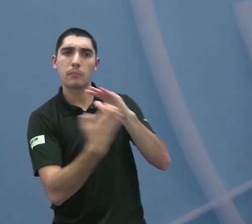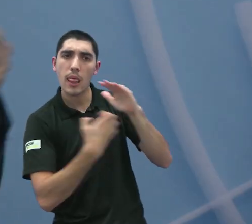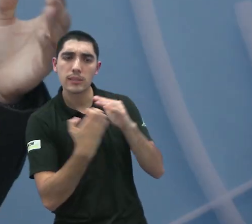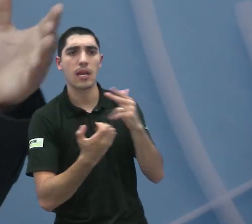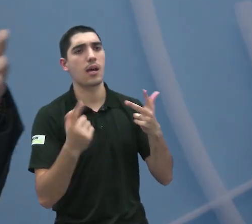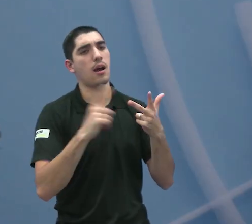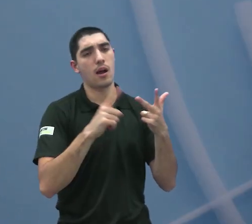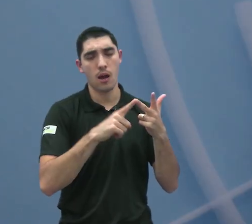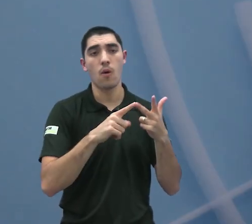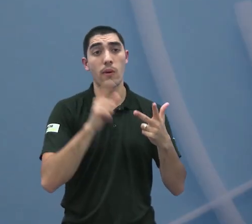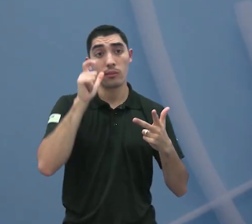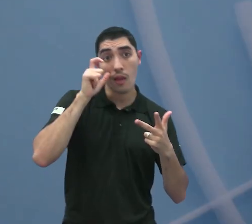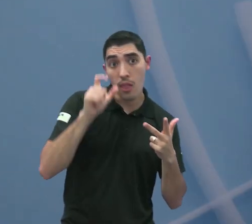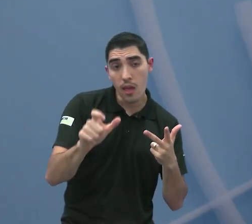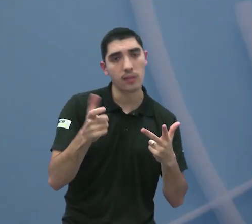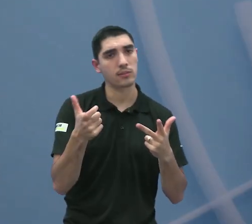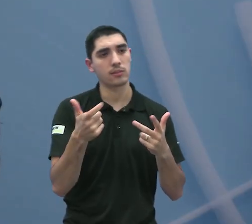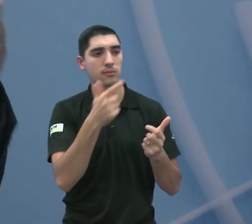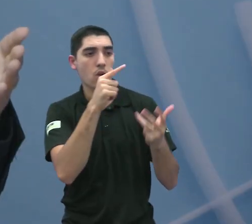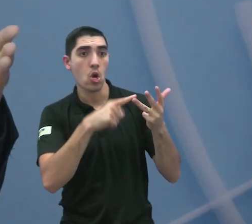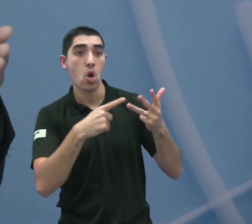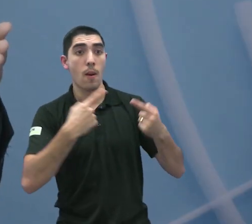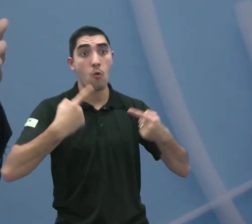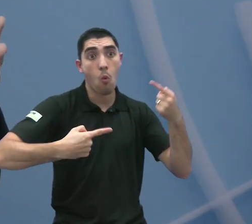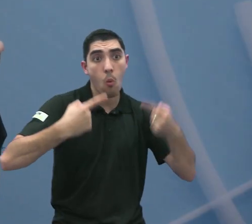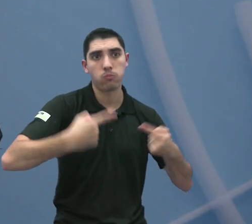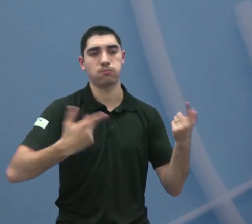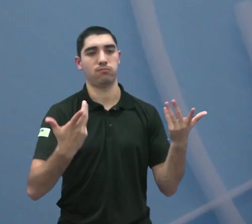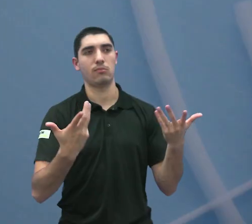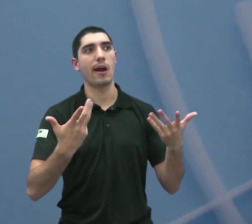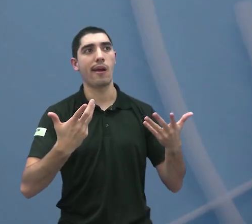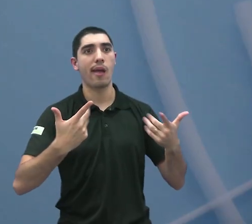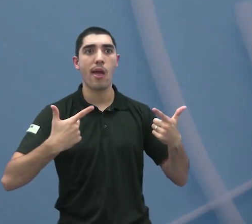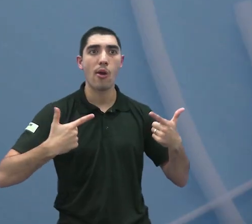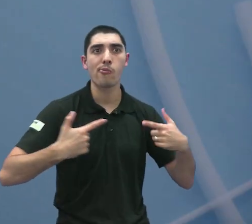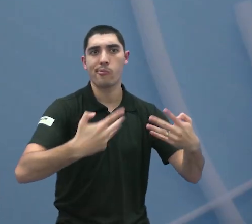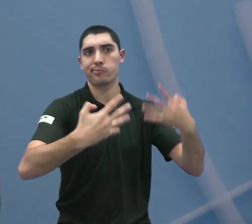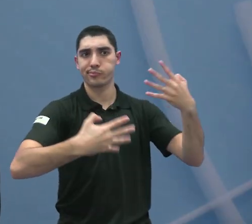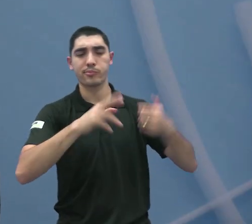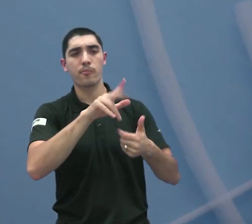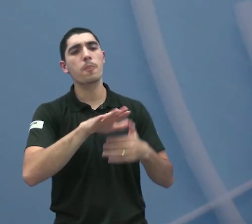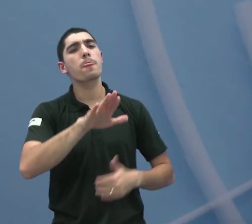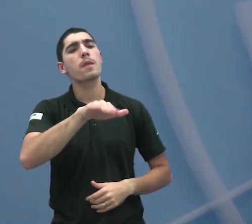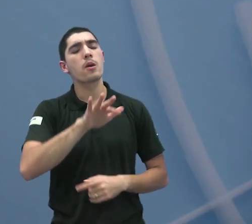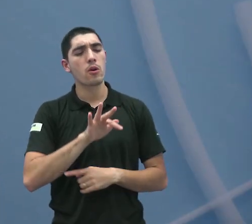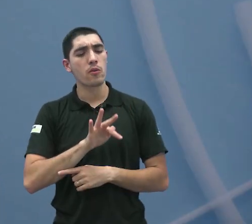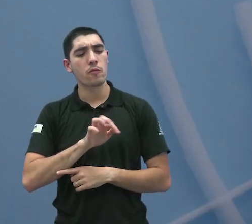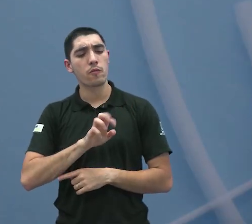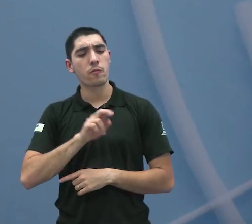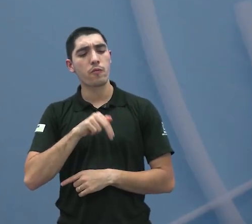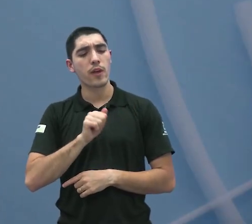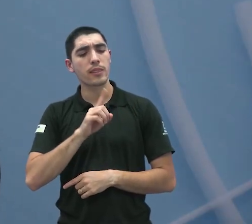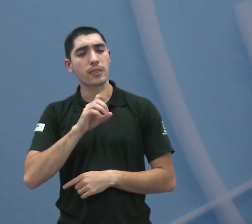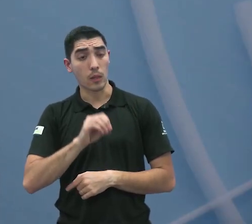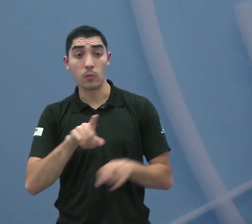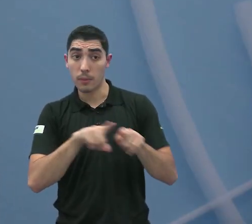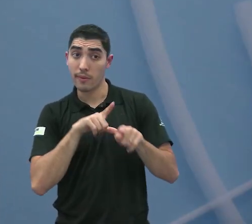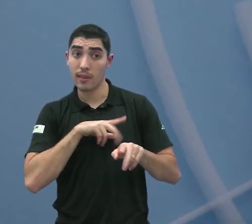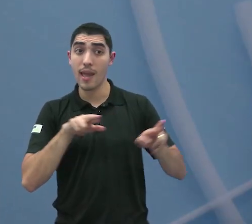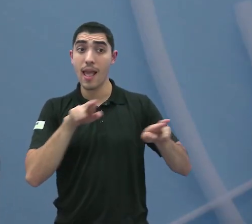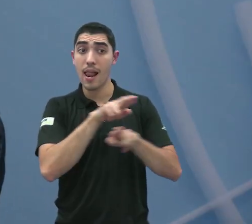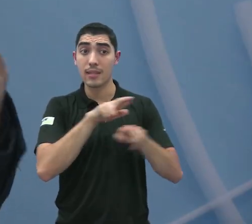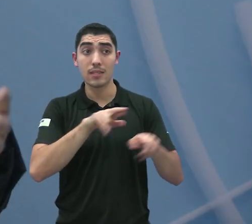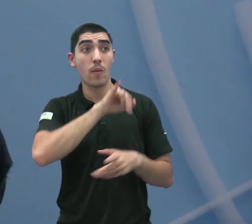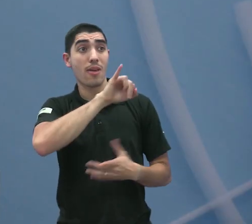também, interesses, né? E daí, dentro disso, Fernando, entra a questão das relações internacionais